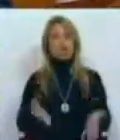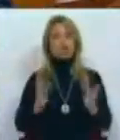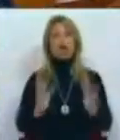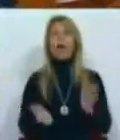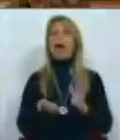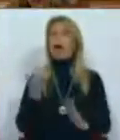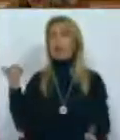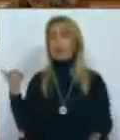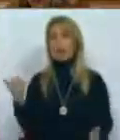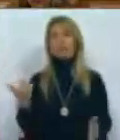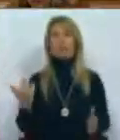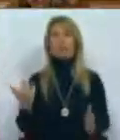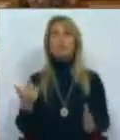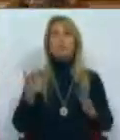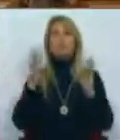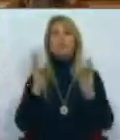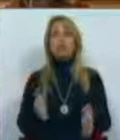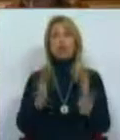retiramos,